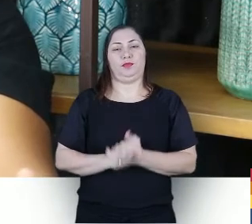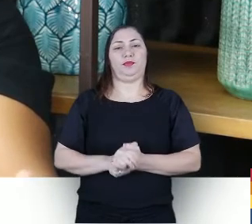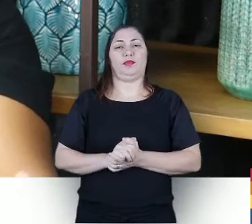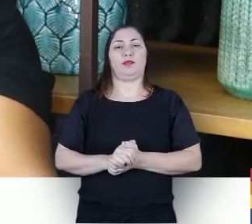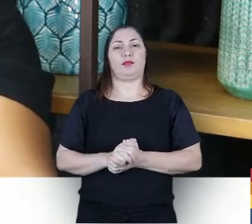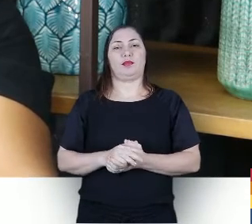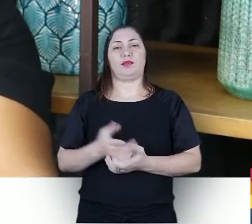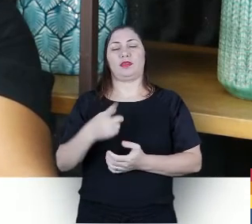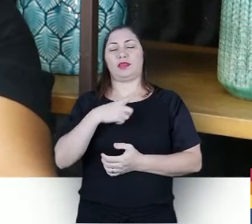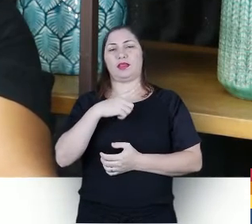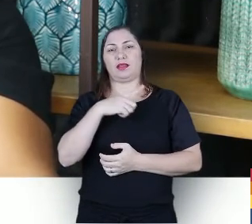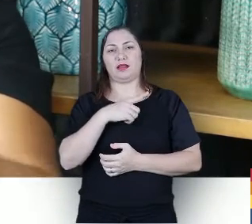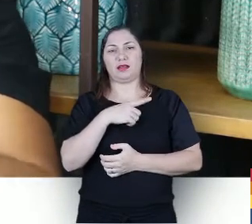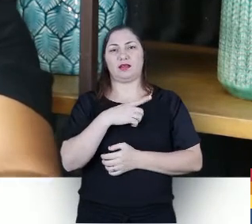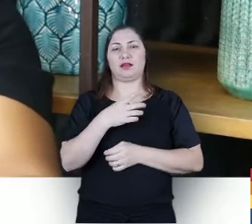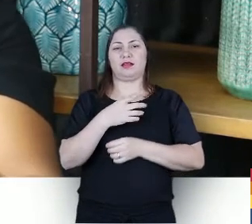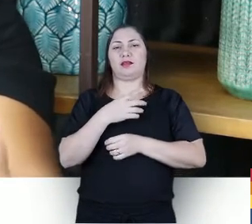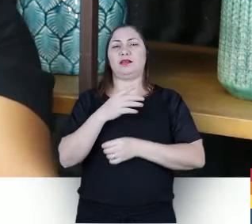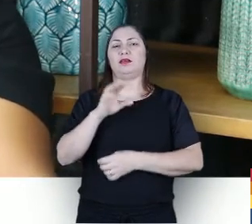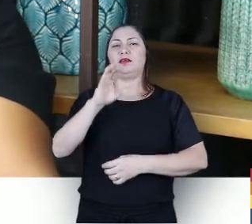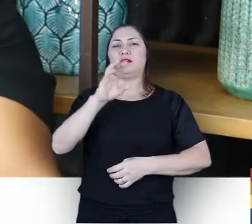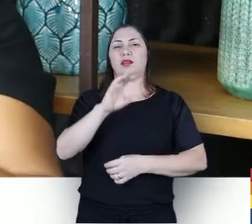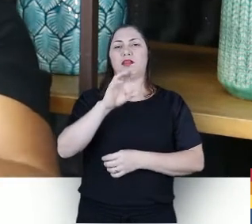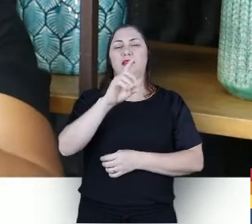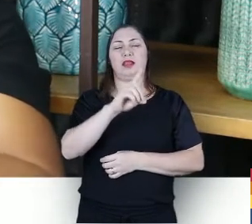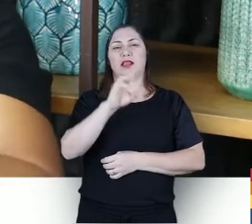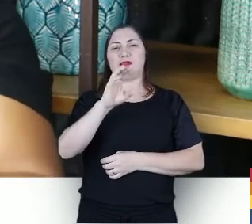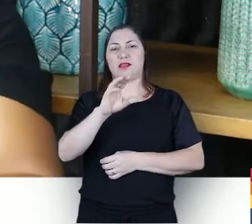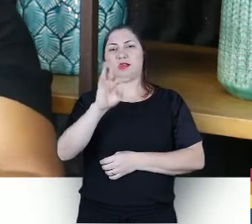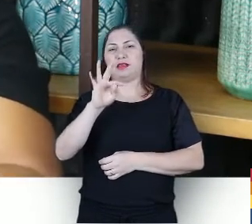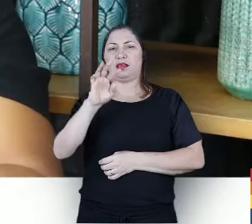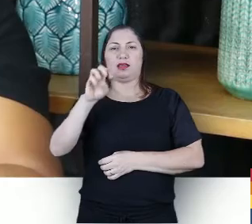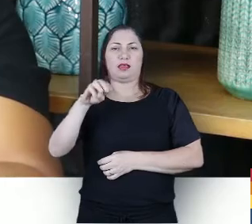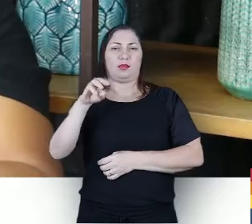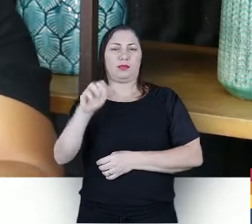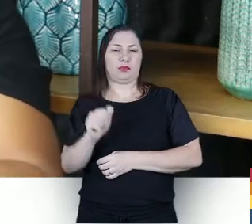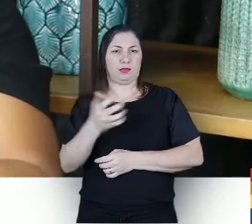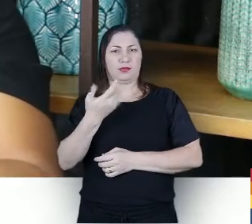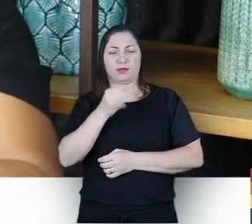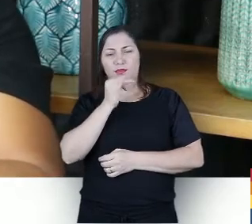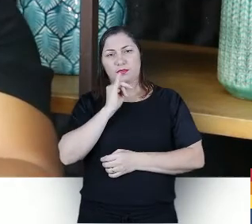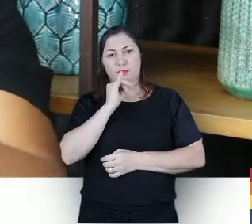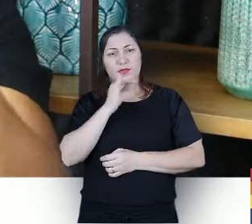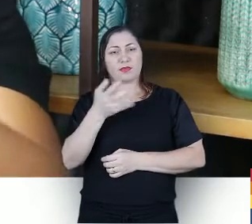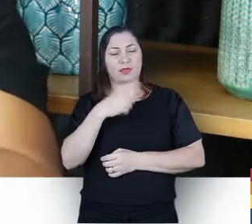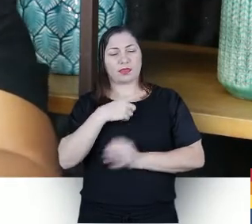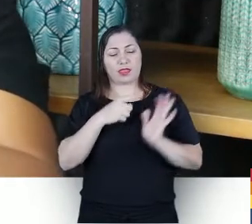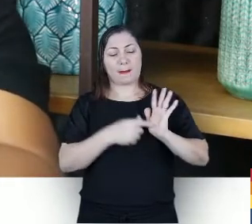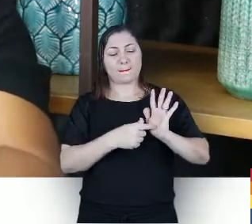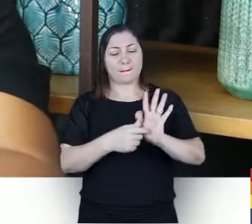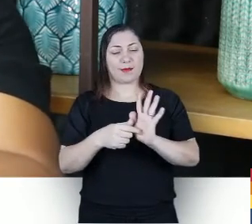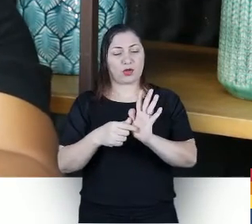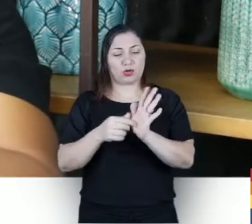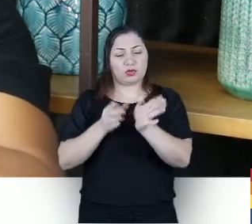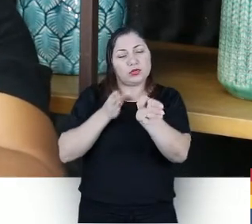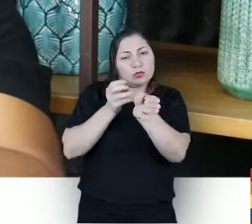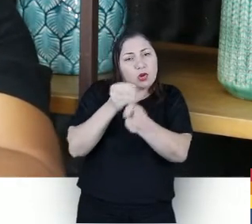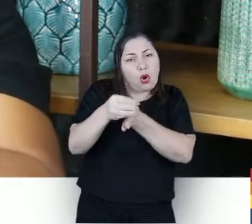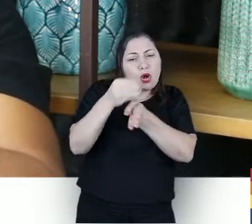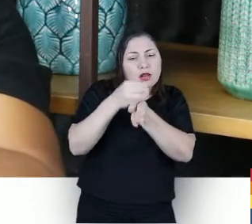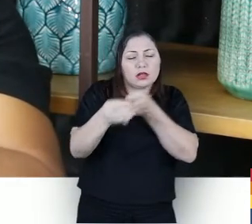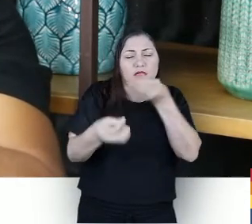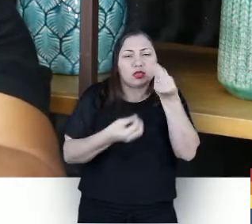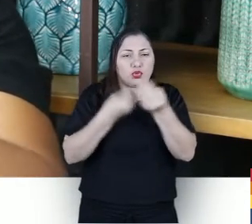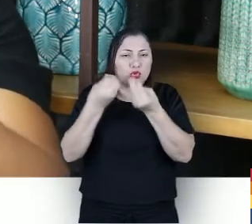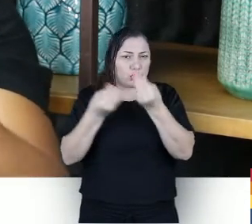nosso desafio é esse. O desafio está posto. Agora, quais são as possibilidades, né? E aí a gente chega lá no DCTMA, né?